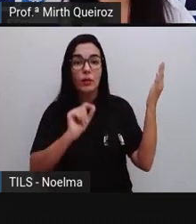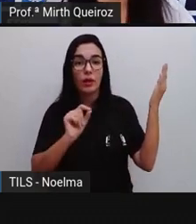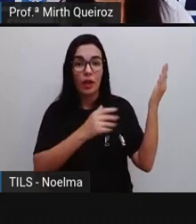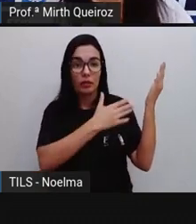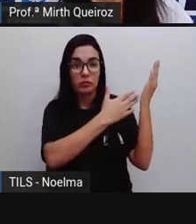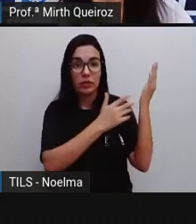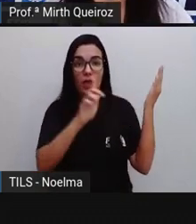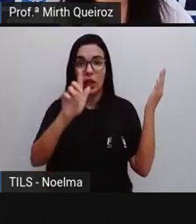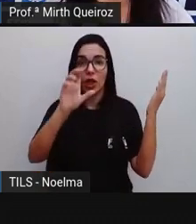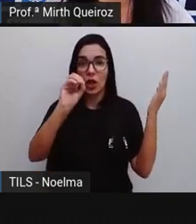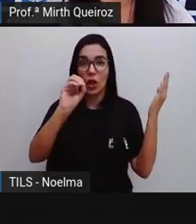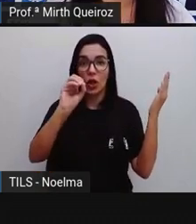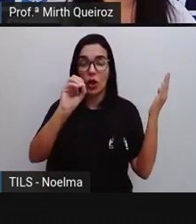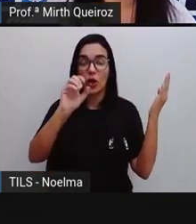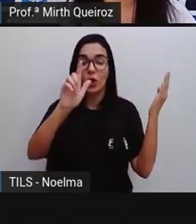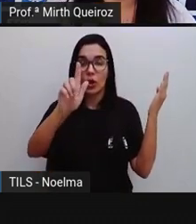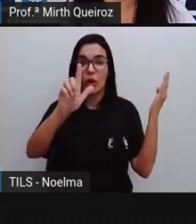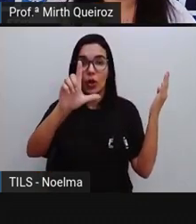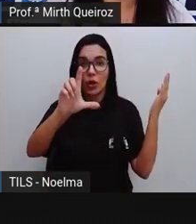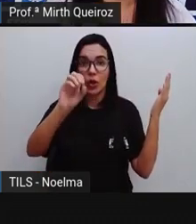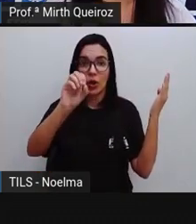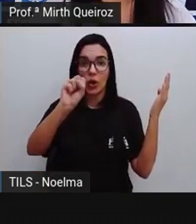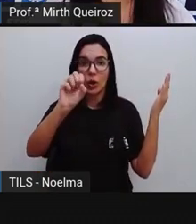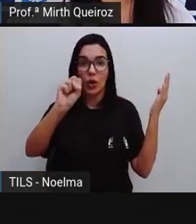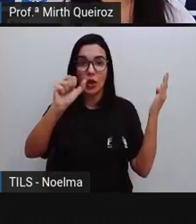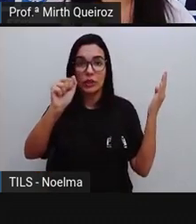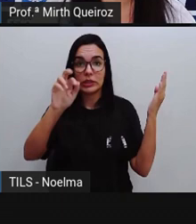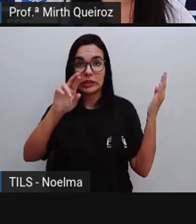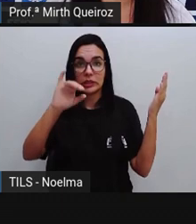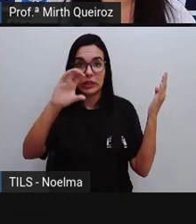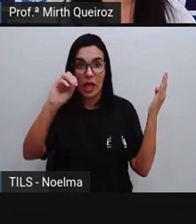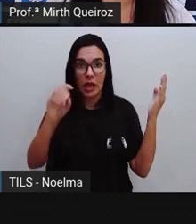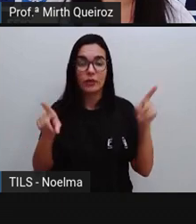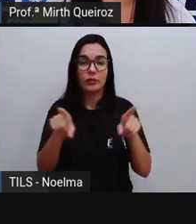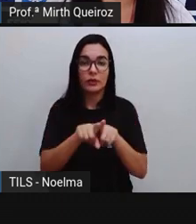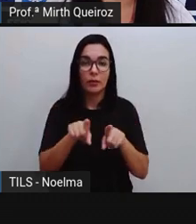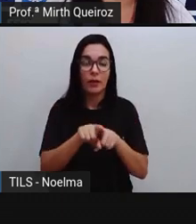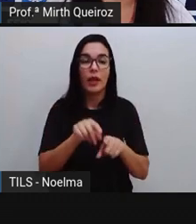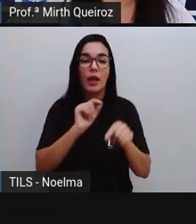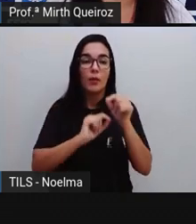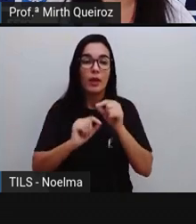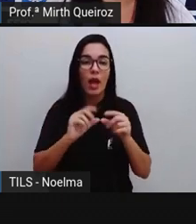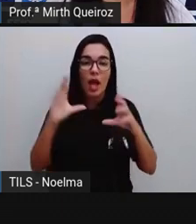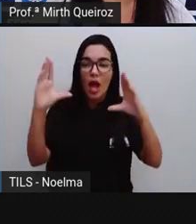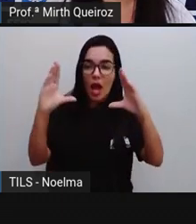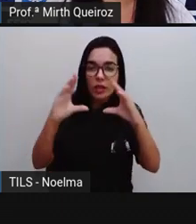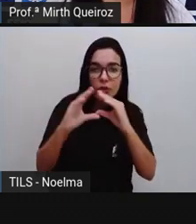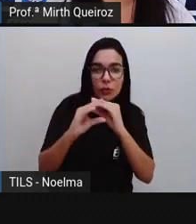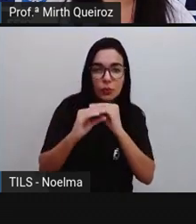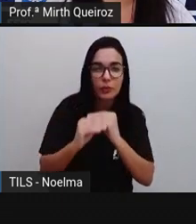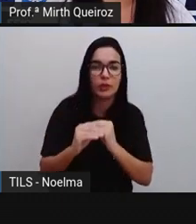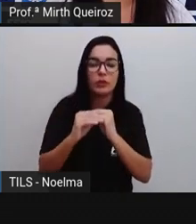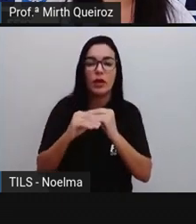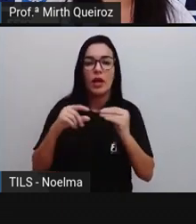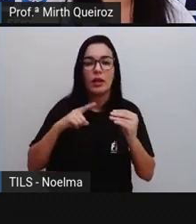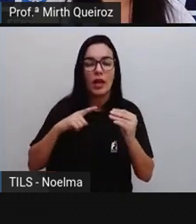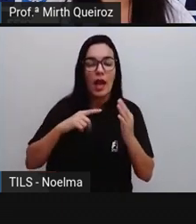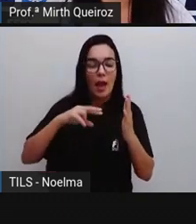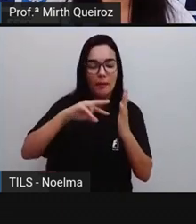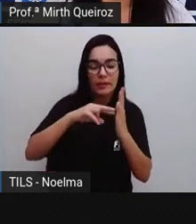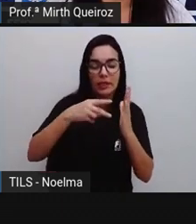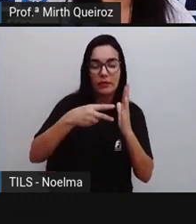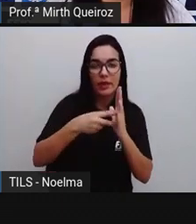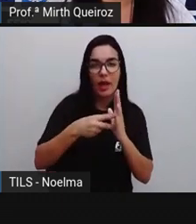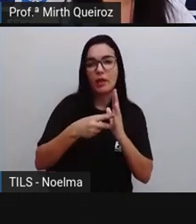Glossários e enciclopédias são mais resumidos, apresentando o significado de uma palavra em determinado contexto